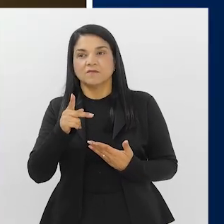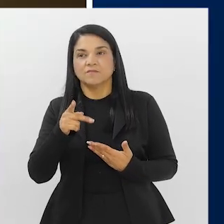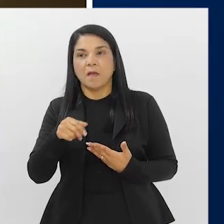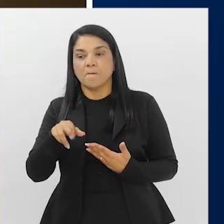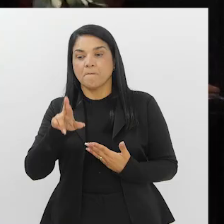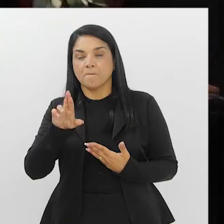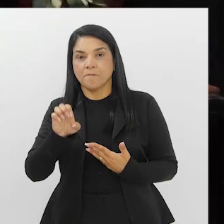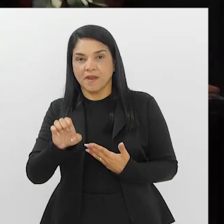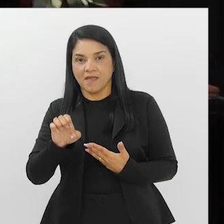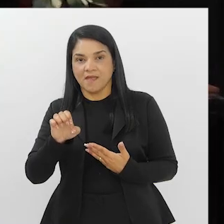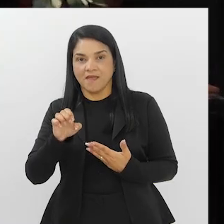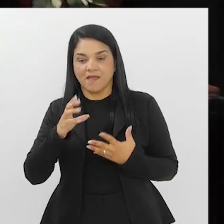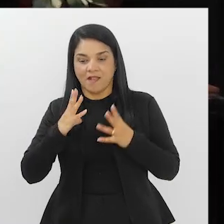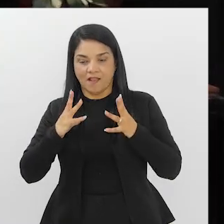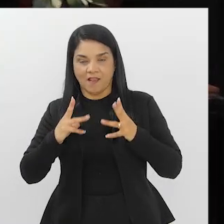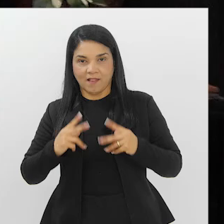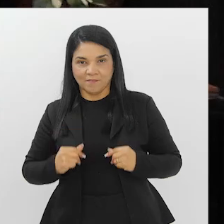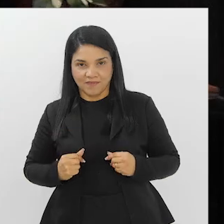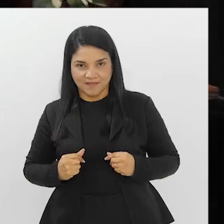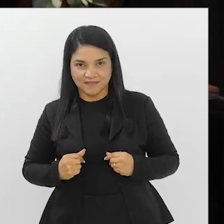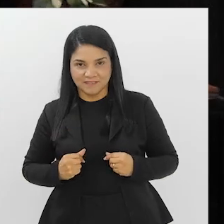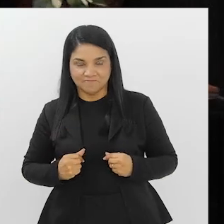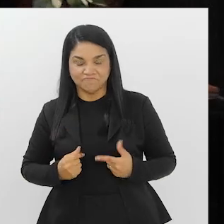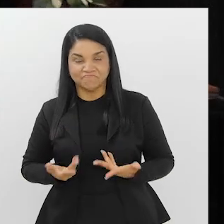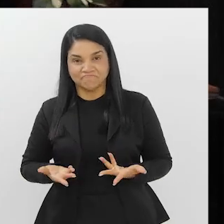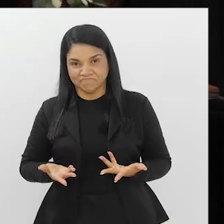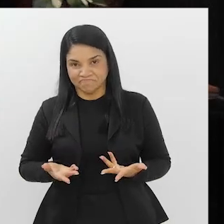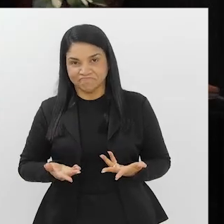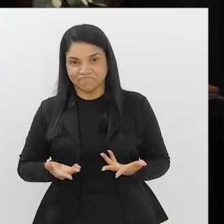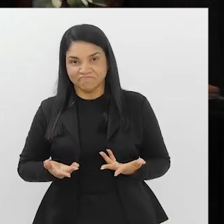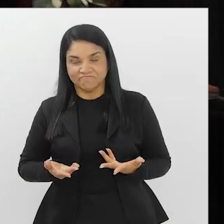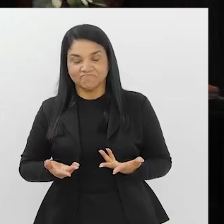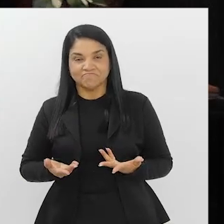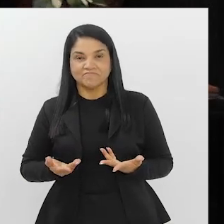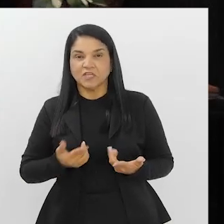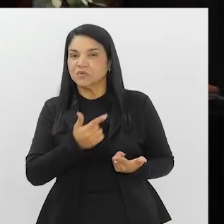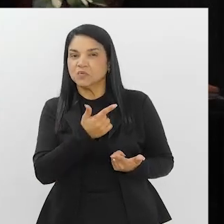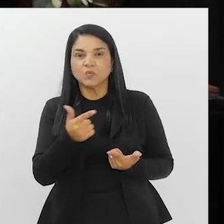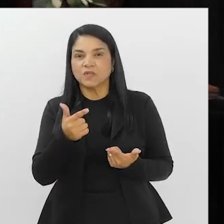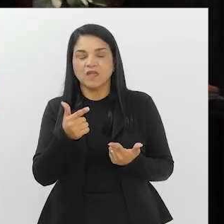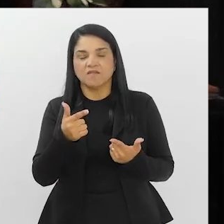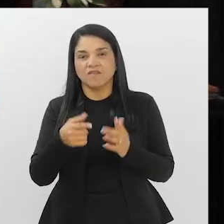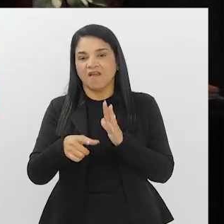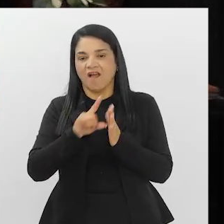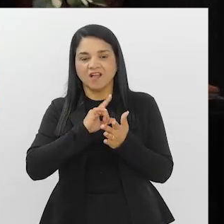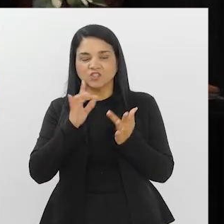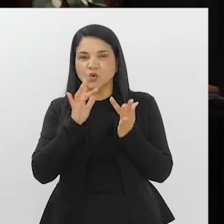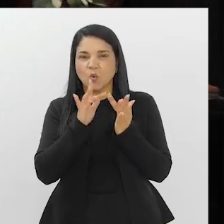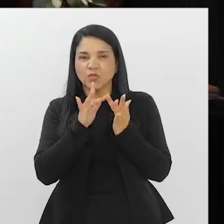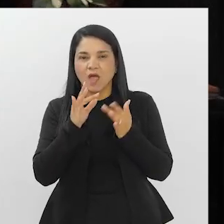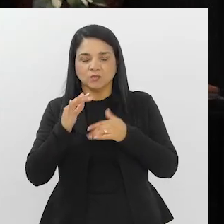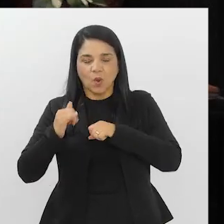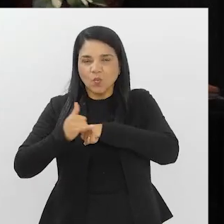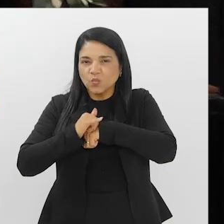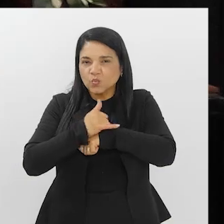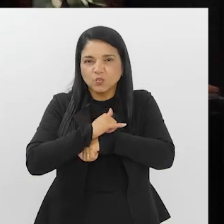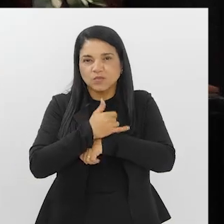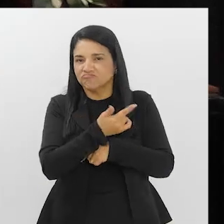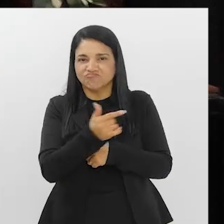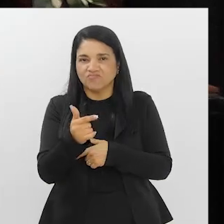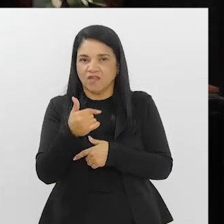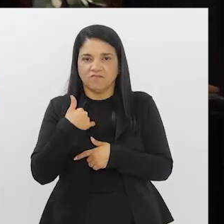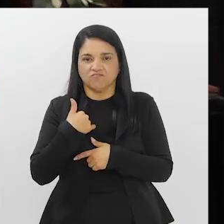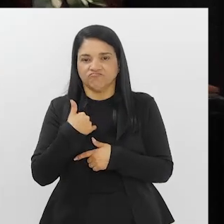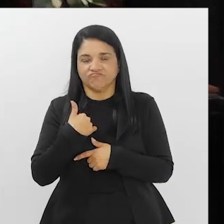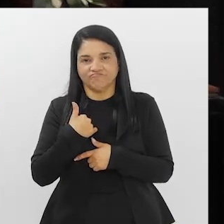uma pré-lavagem, não sei se é assim que se pode dizer, mas não houve esse contato, ele com essa gordura,